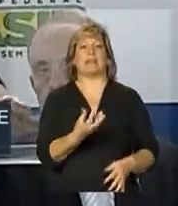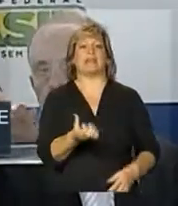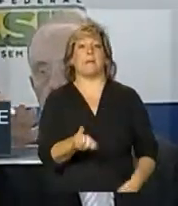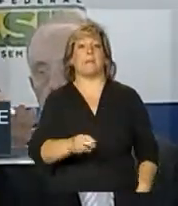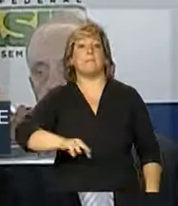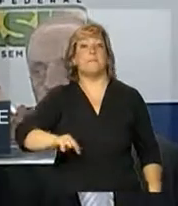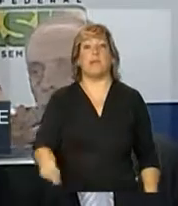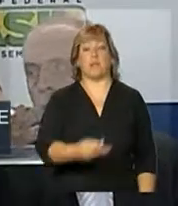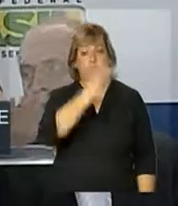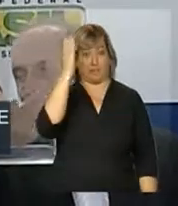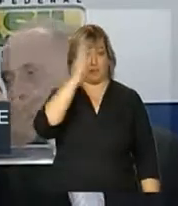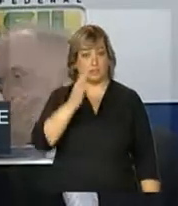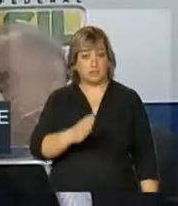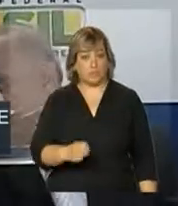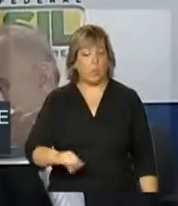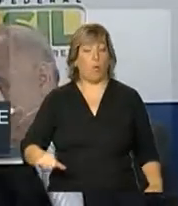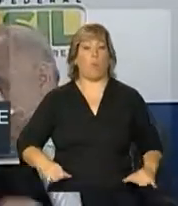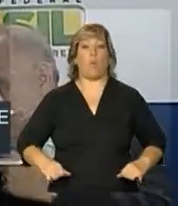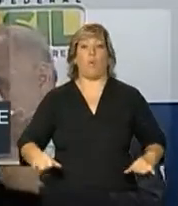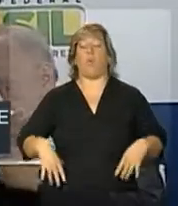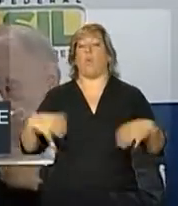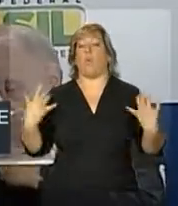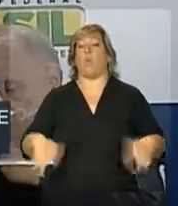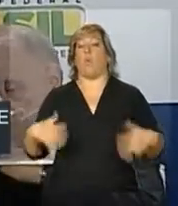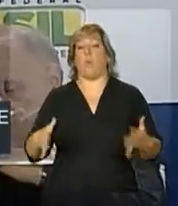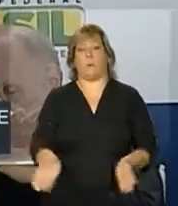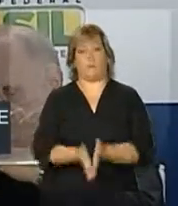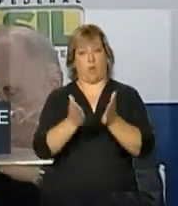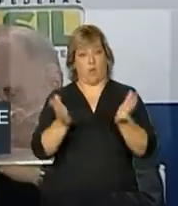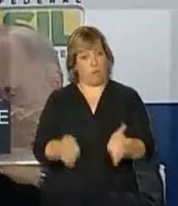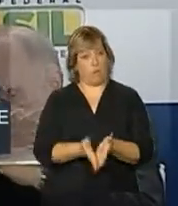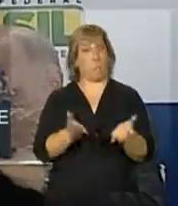brasileiros viveriam na extrema pobreza.